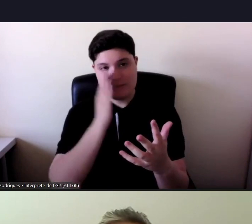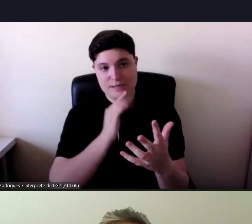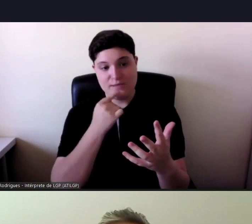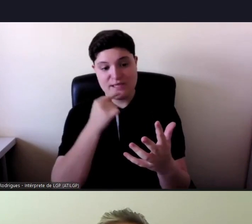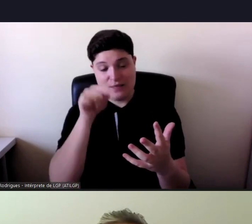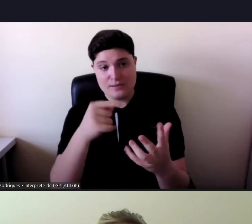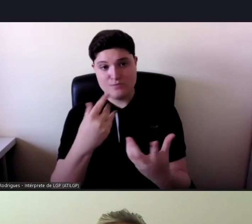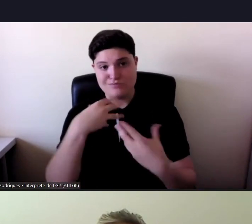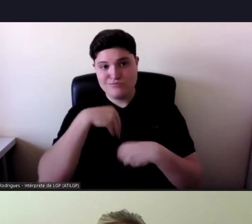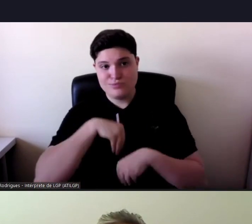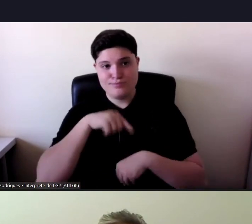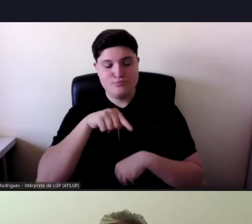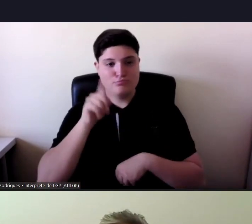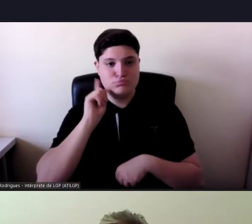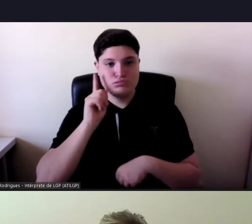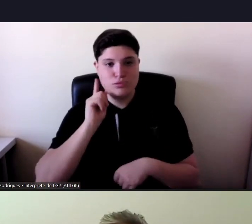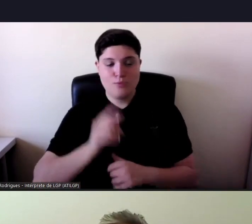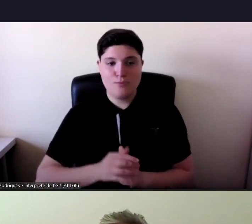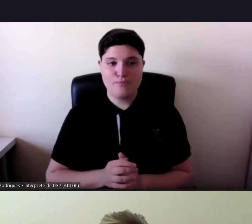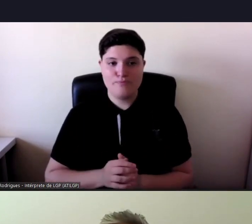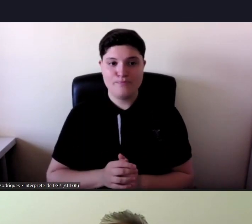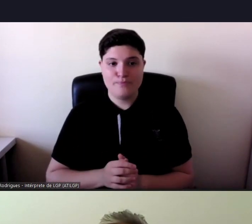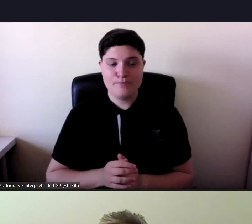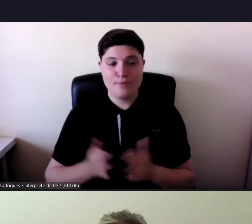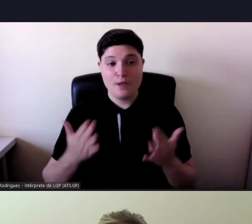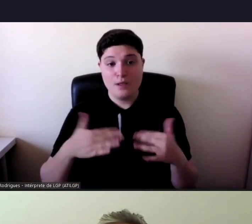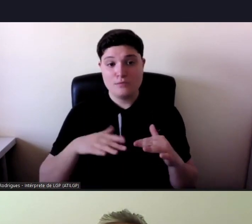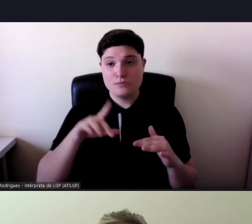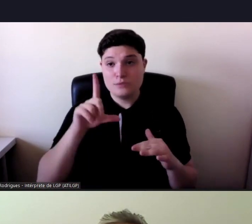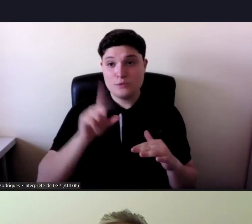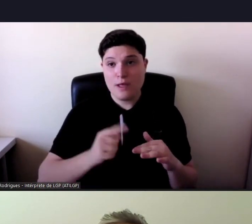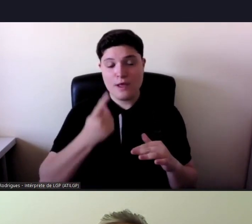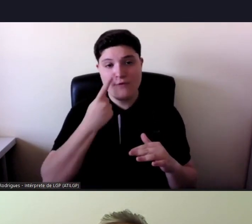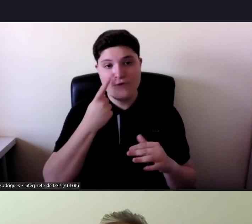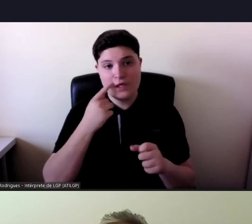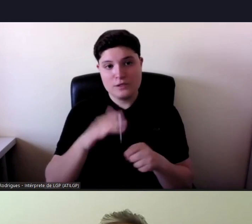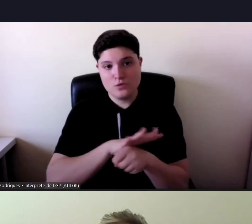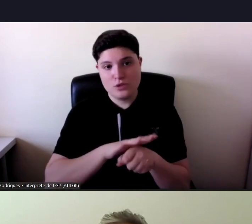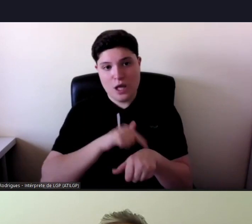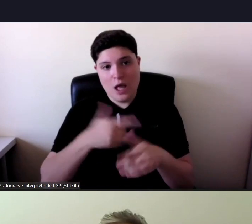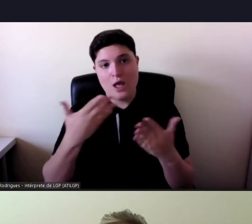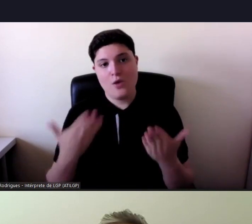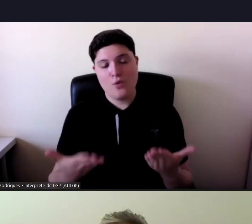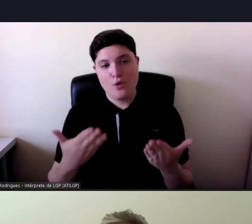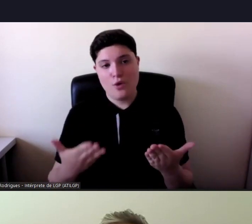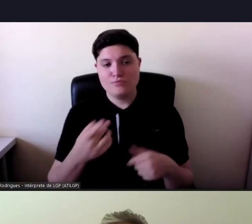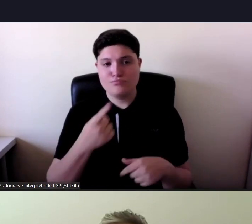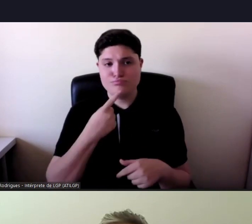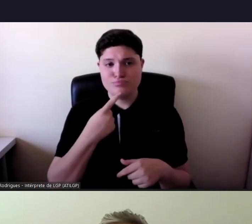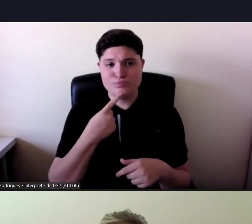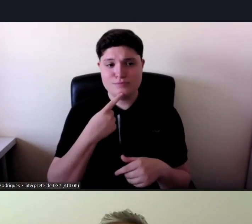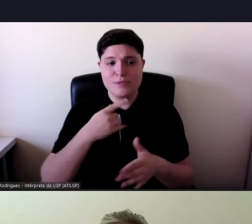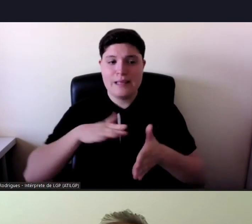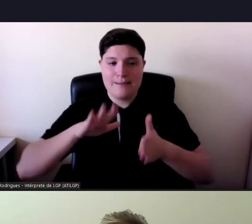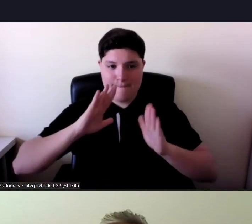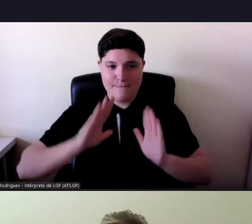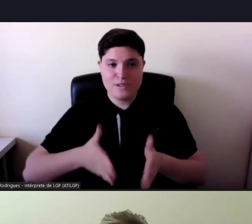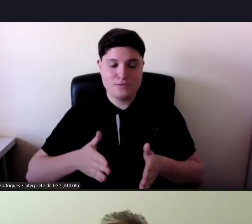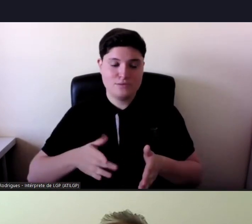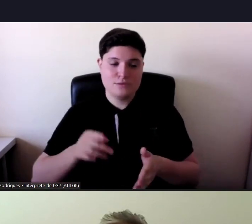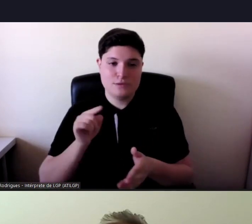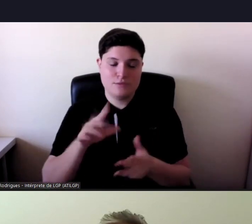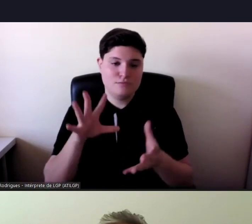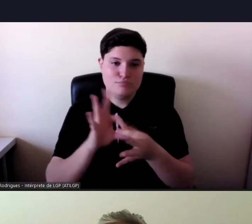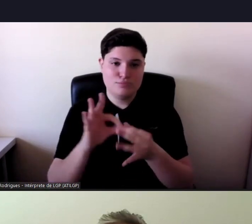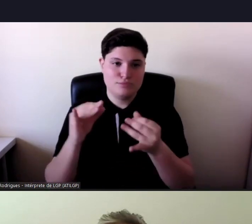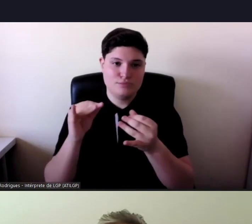CO2, é entre 280 partes por milhão e 350 partes por milhão. Quando se refaz em 92